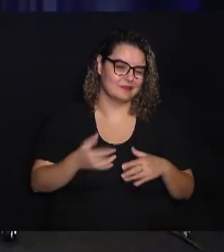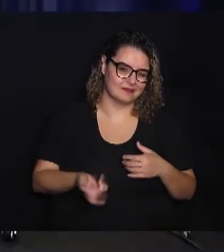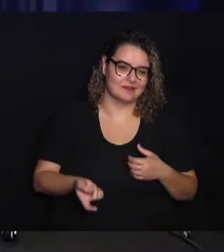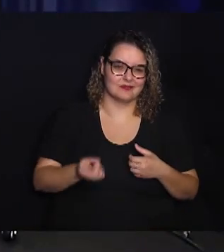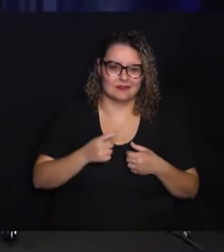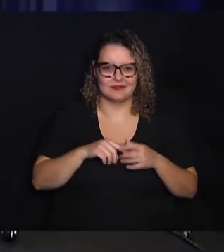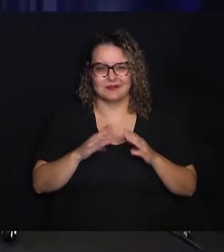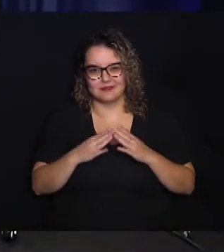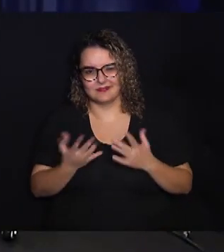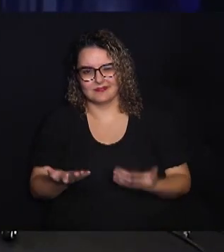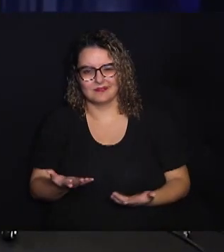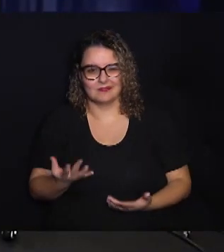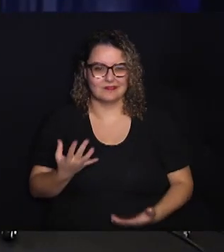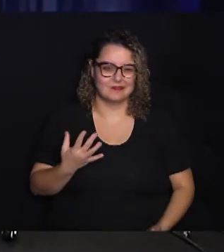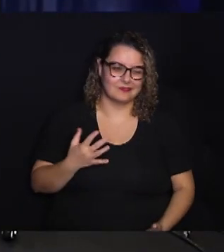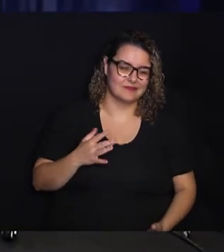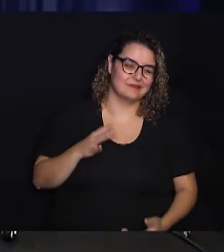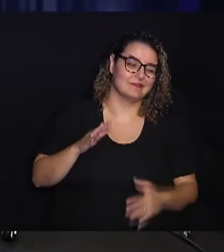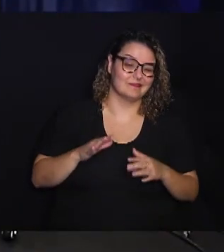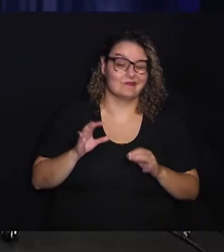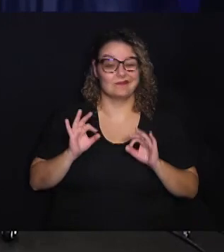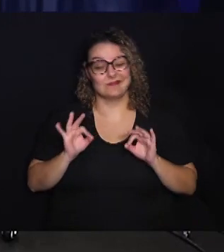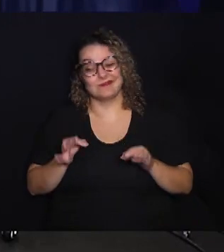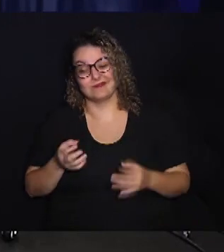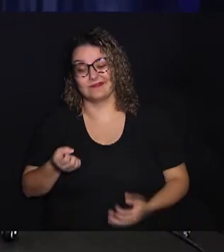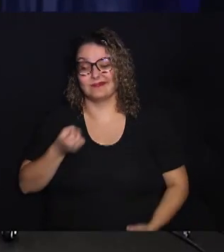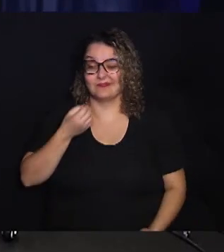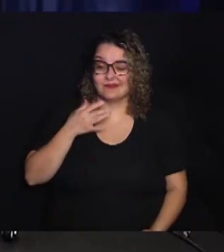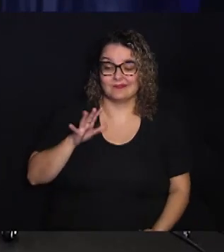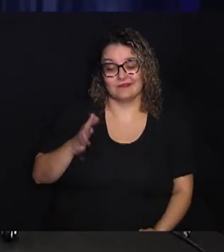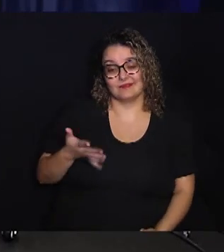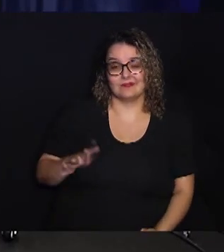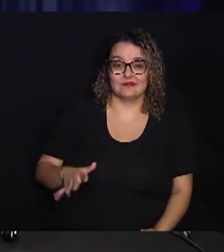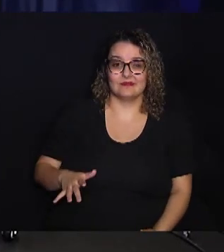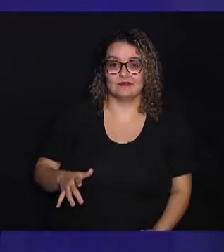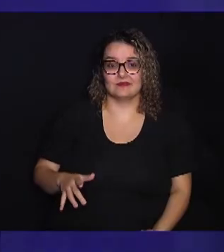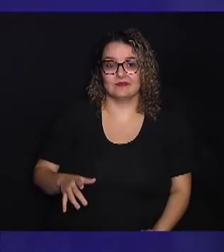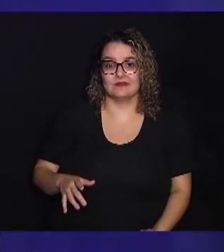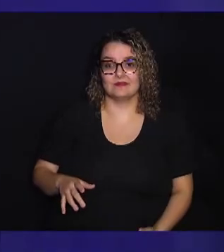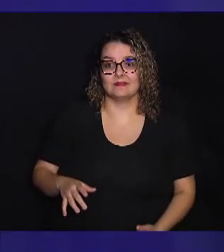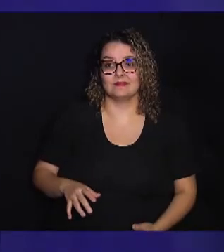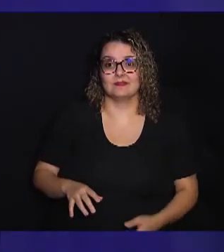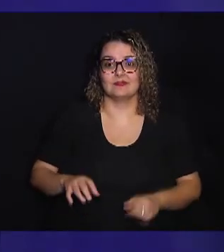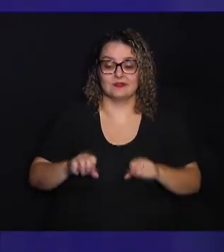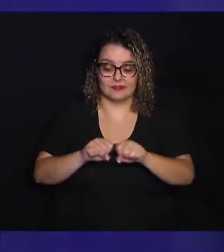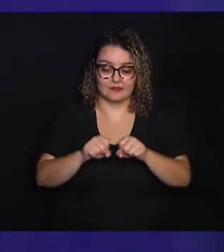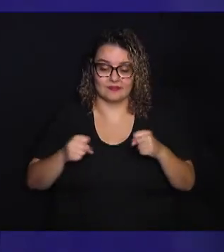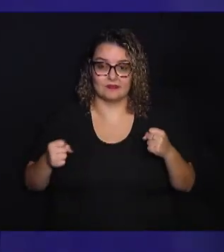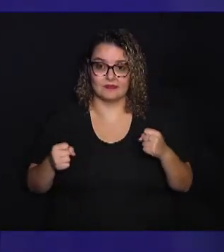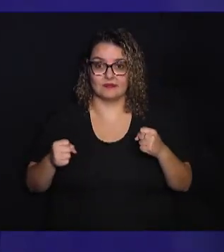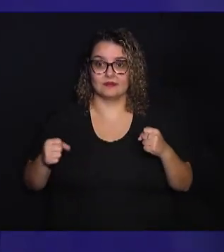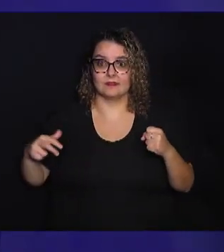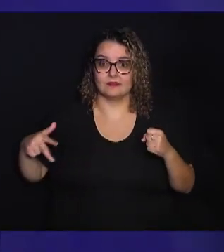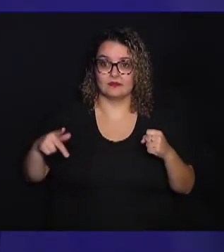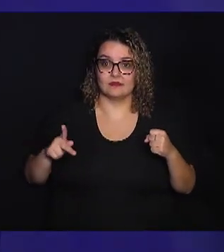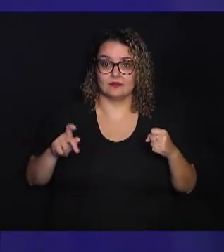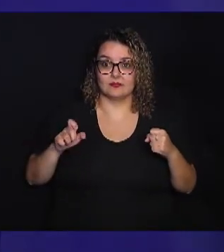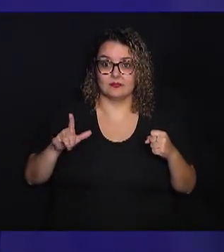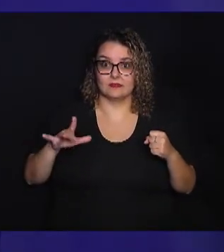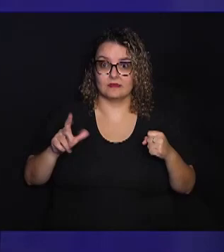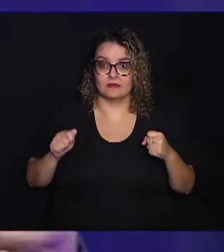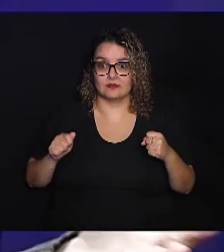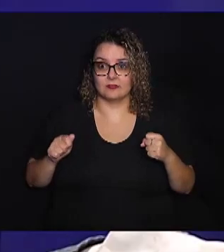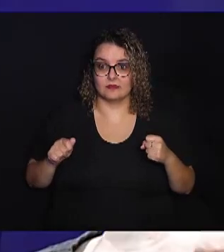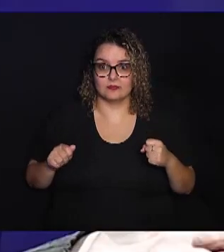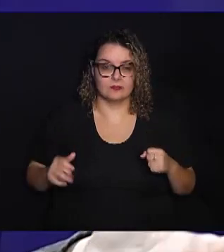meio: será que deu, não deu?". E um dia eu fui abrir o armário e ele falou: "Keila". Eu